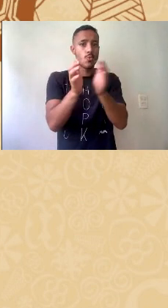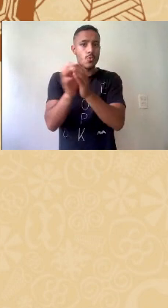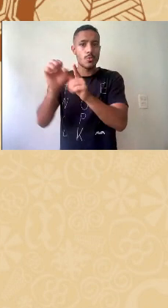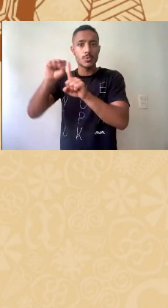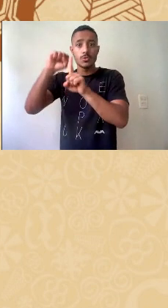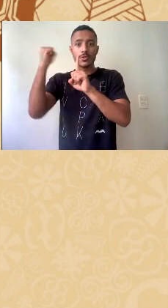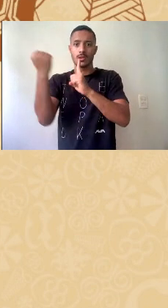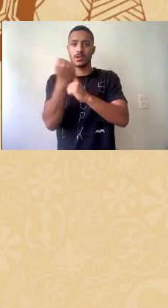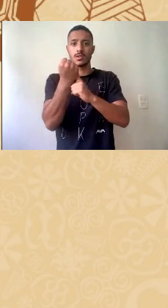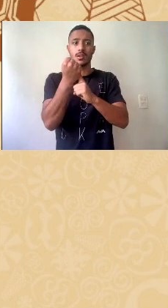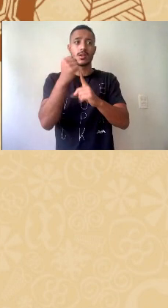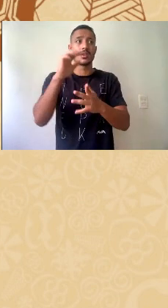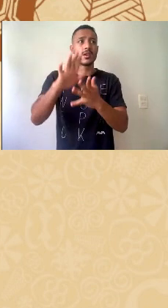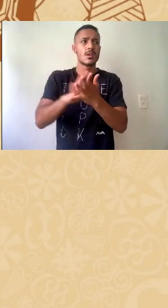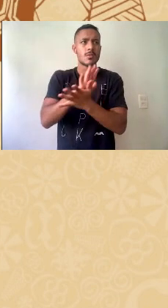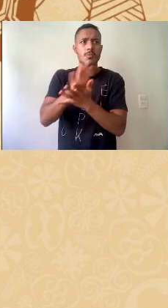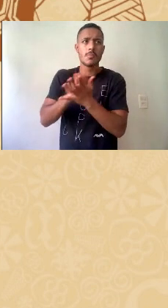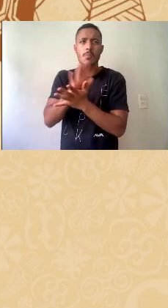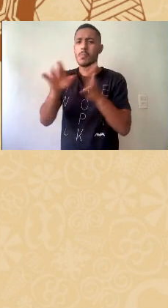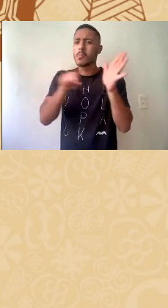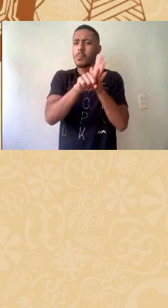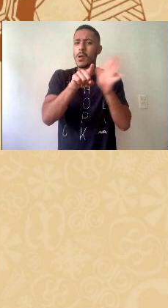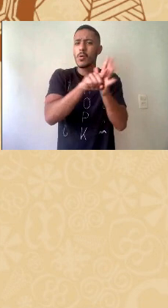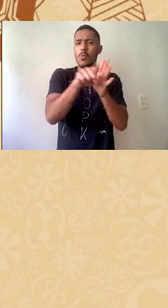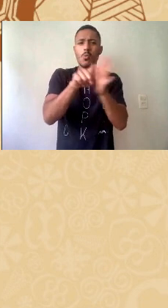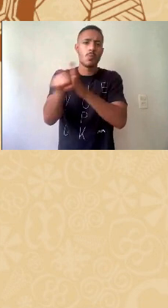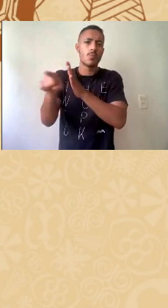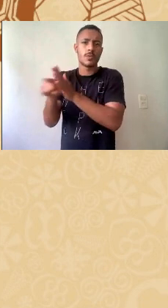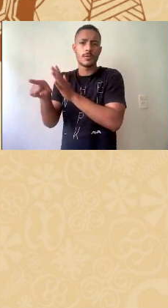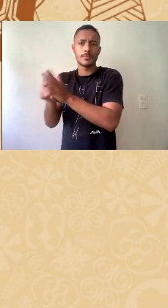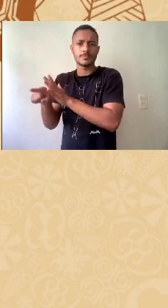consultarmos o que é de princípio. E aqui,